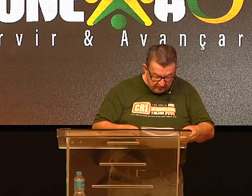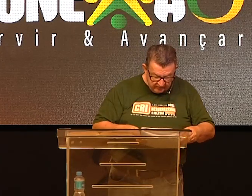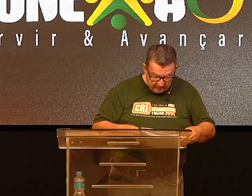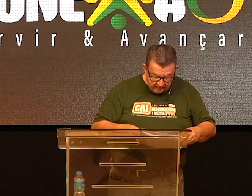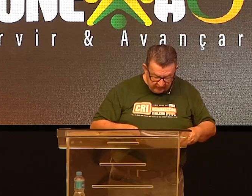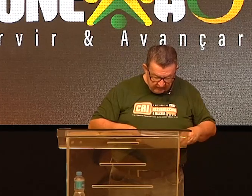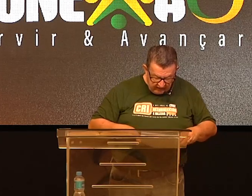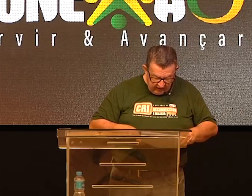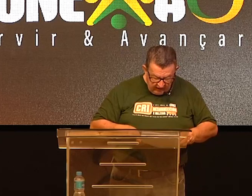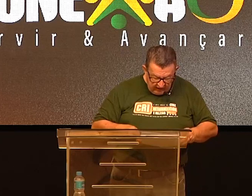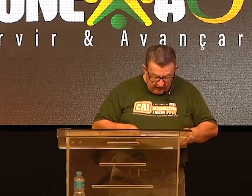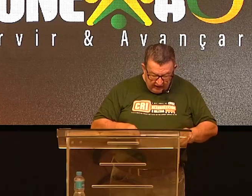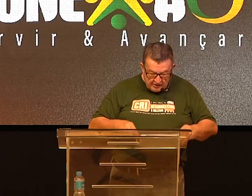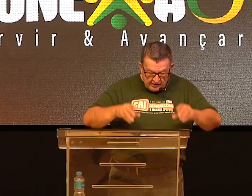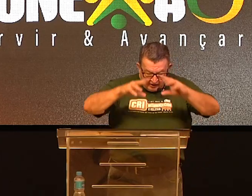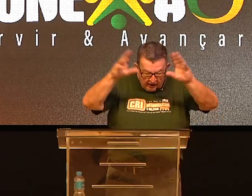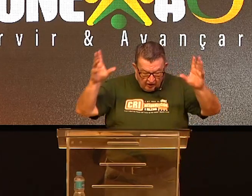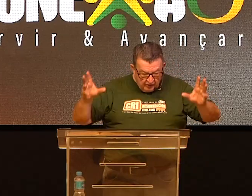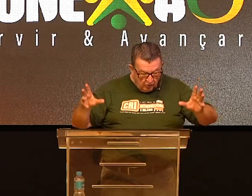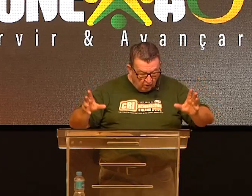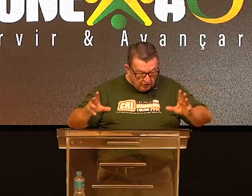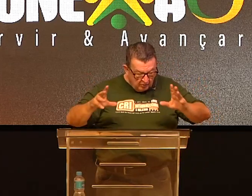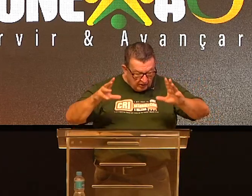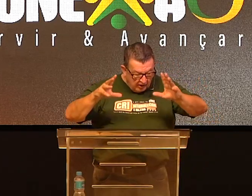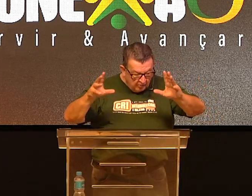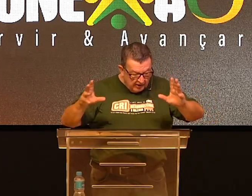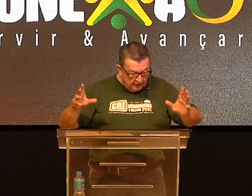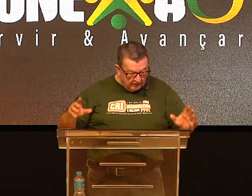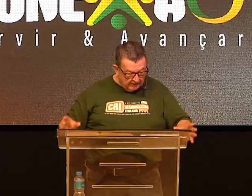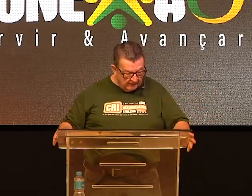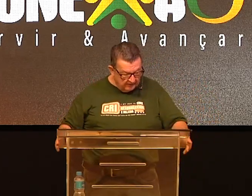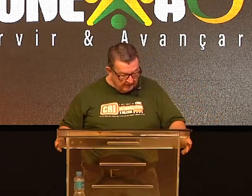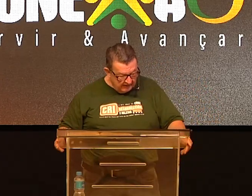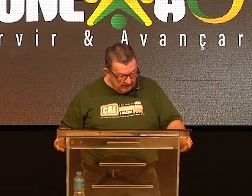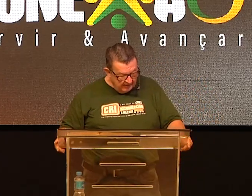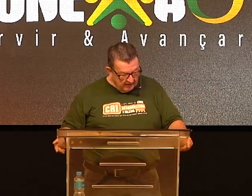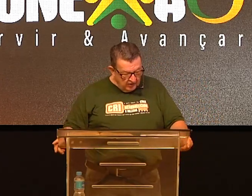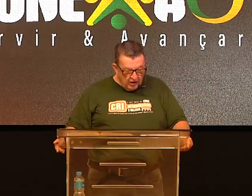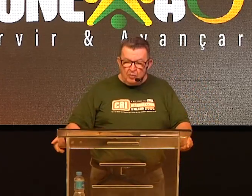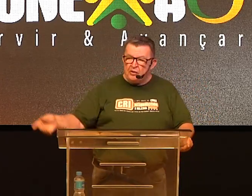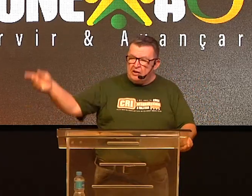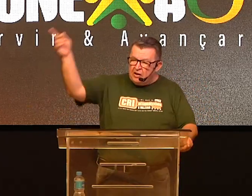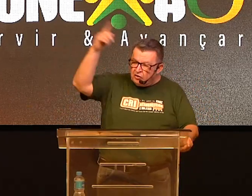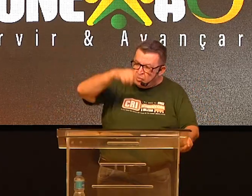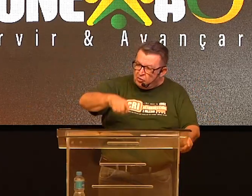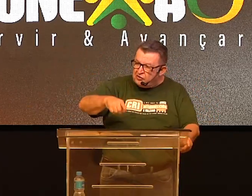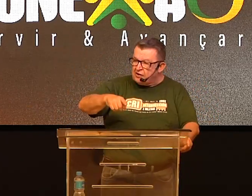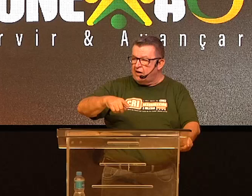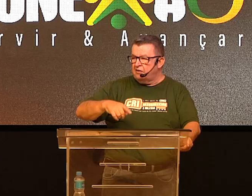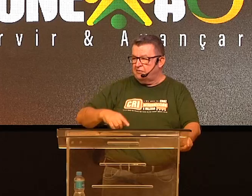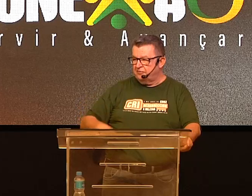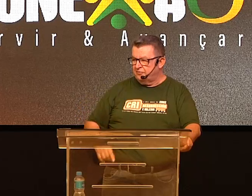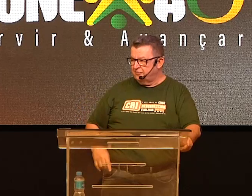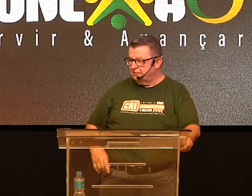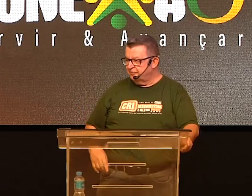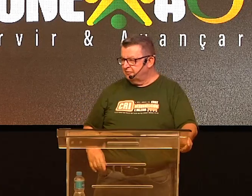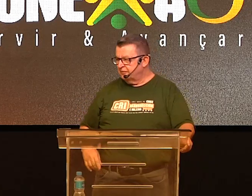E nesse cenário havia um homem chamado Ramã, Olha porque Deus chamou